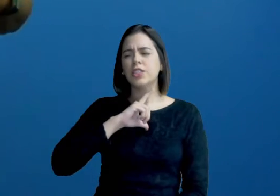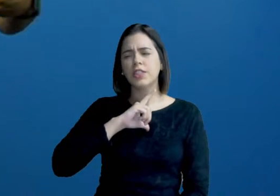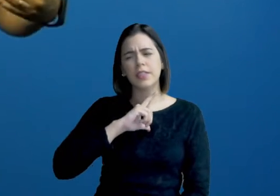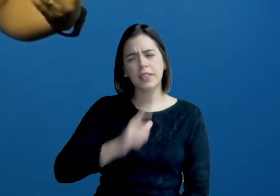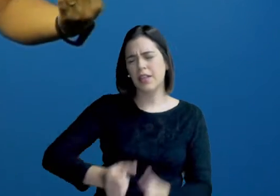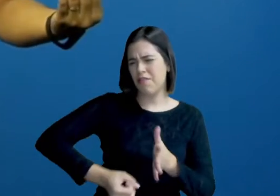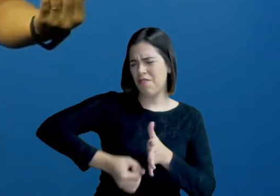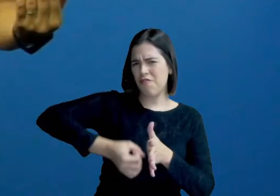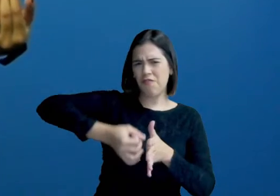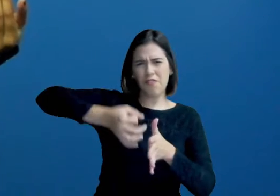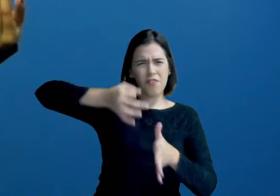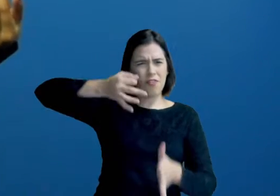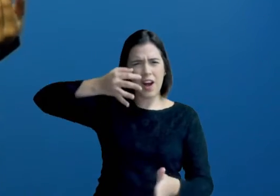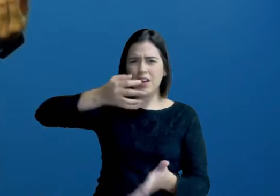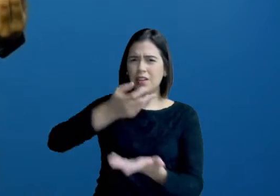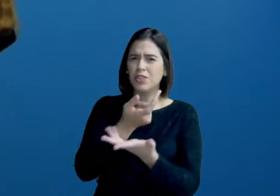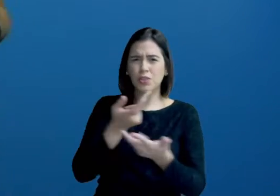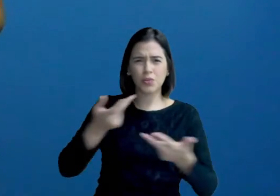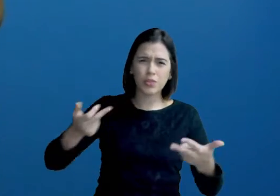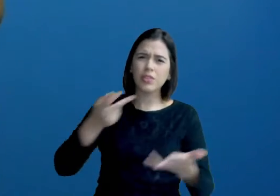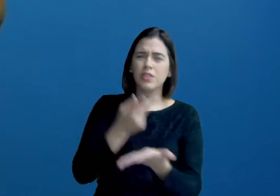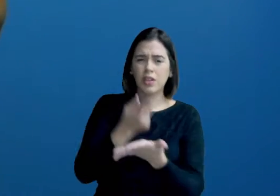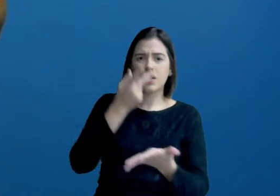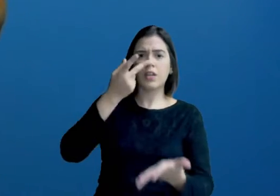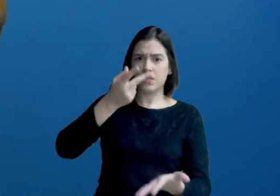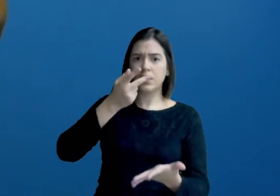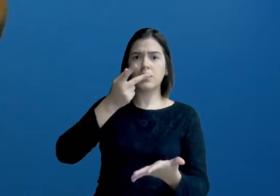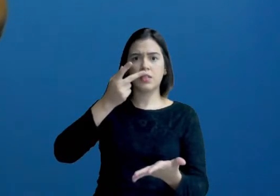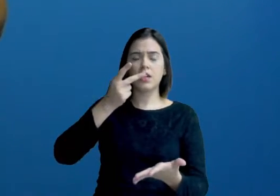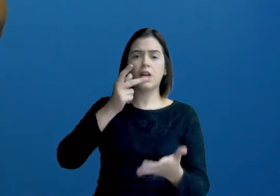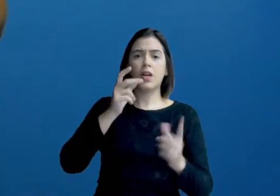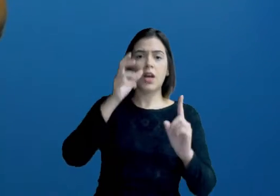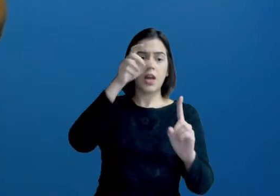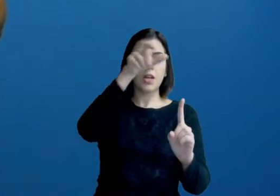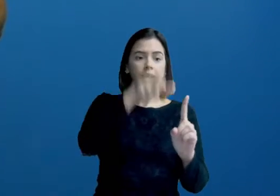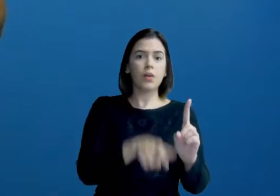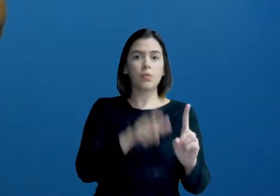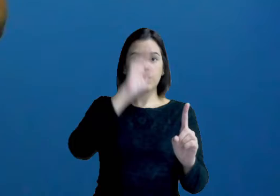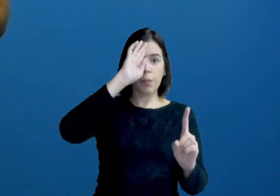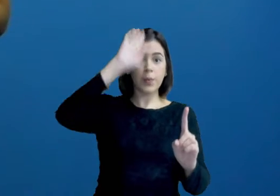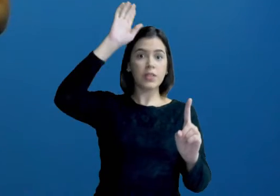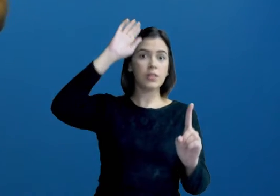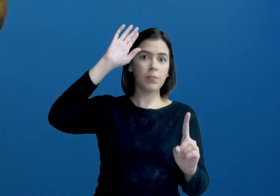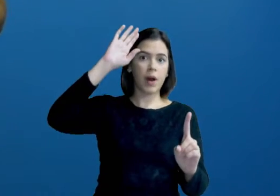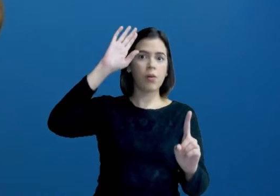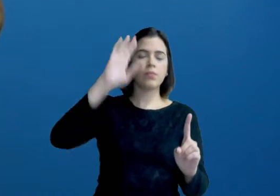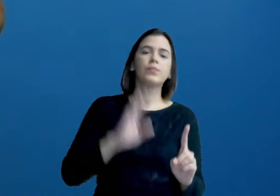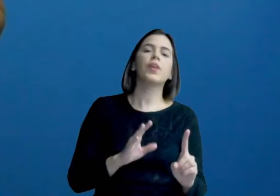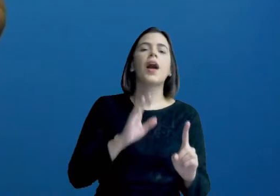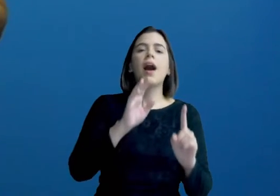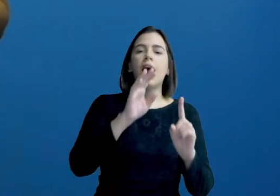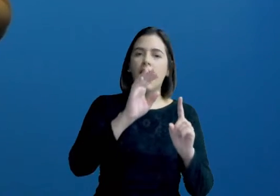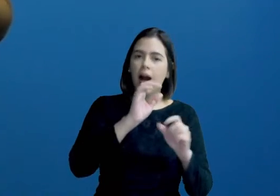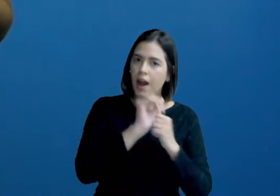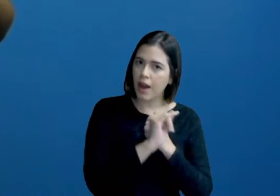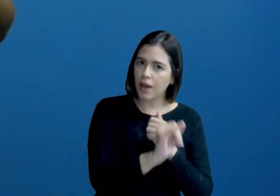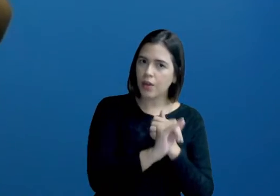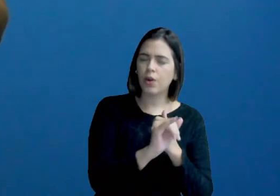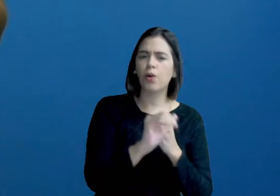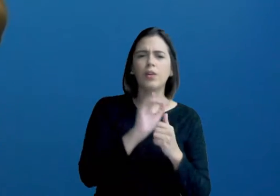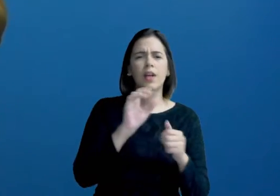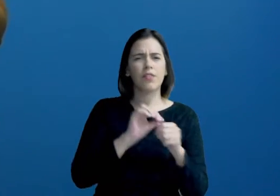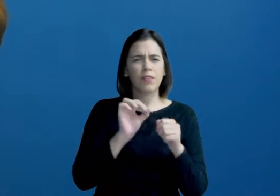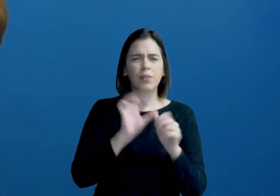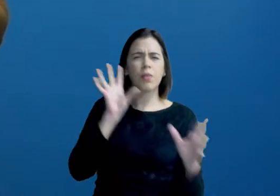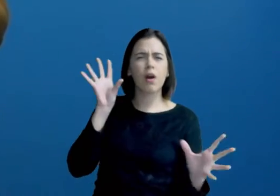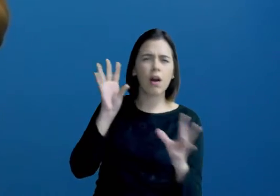tem vários relatos que giram em torno do relato do personagem principal. A crônica, isso é feito de forma